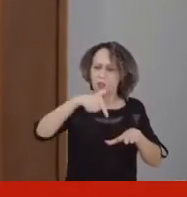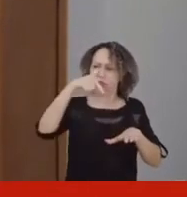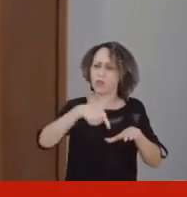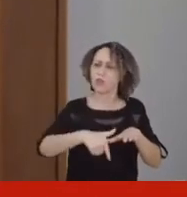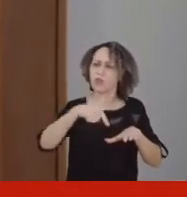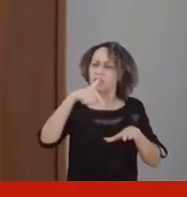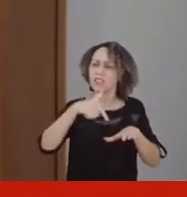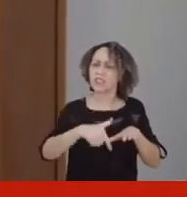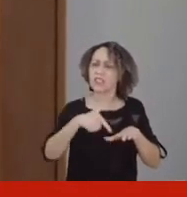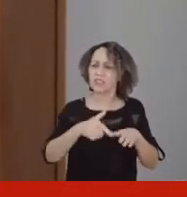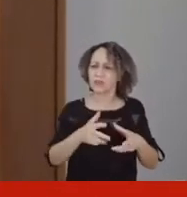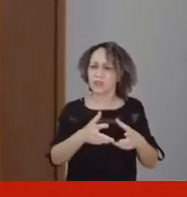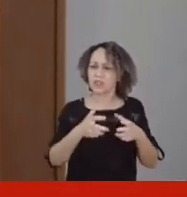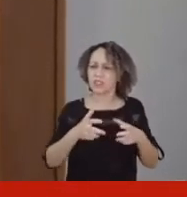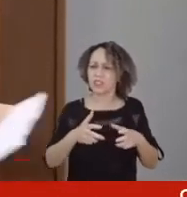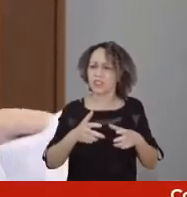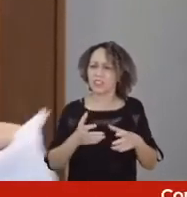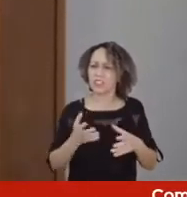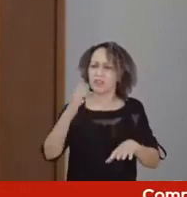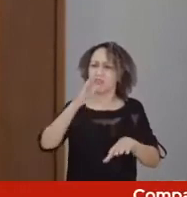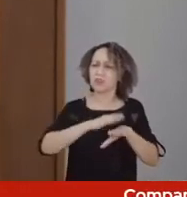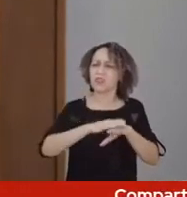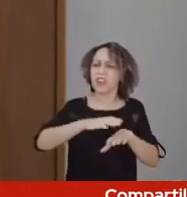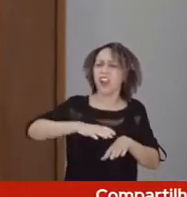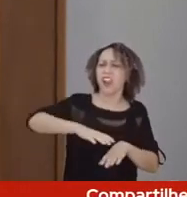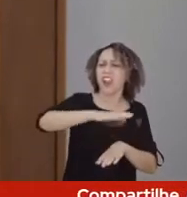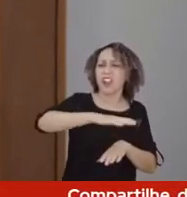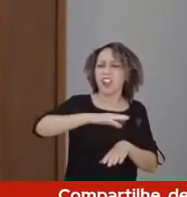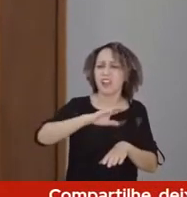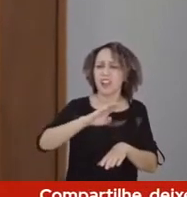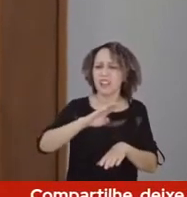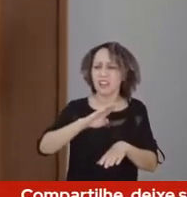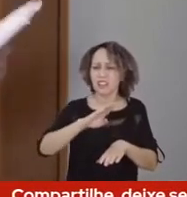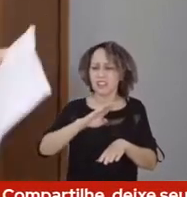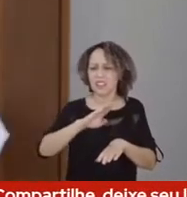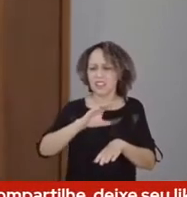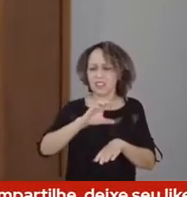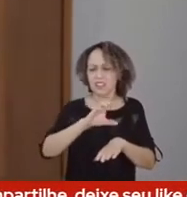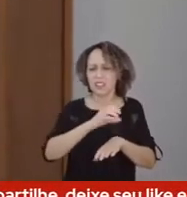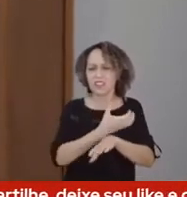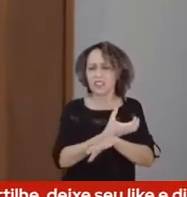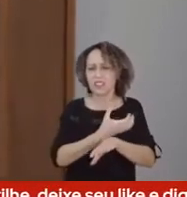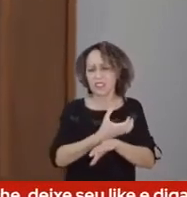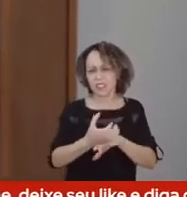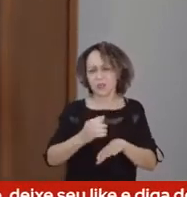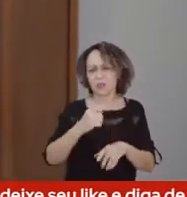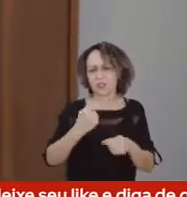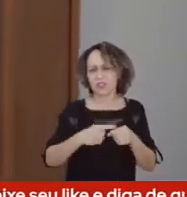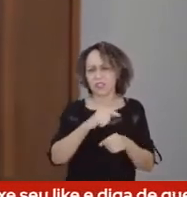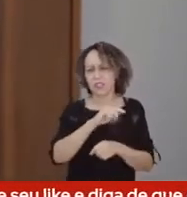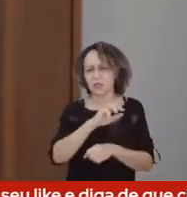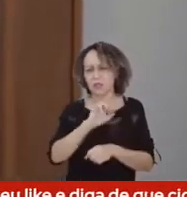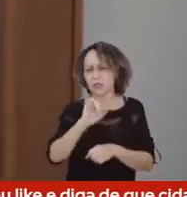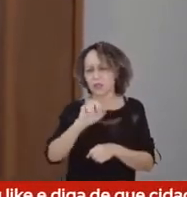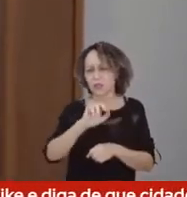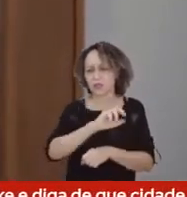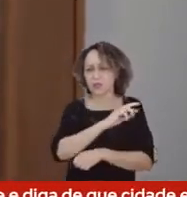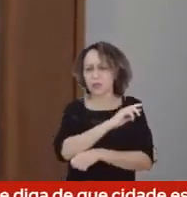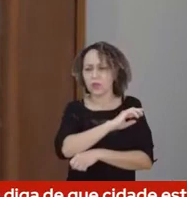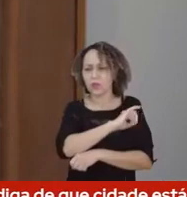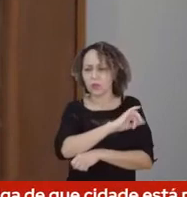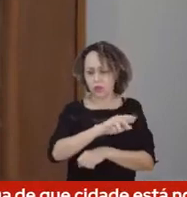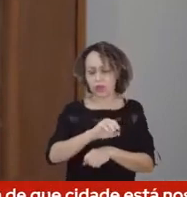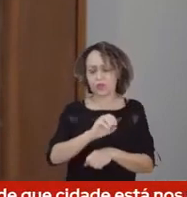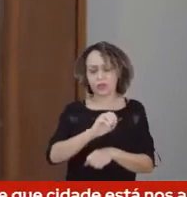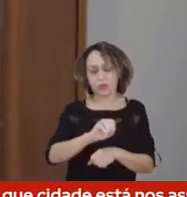na bacia de Campos, e o diretor Estrela, junto com o Gabriele e com os demais membros da diretoria, liderados pelo Duda, tomaram a decisão de centralizar, mandando sondas